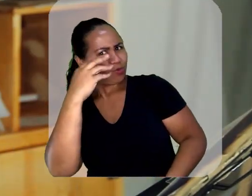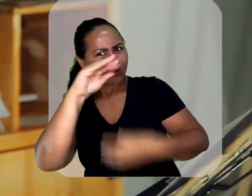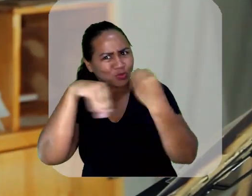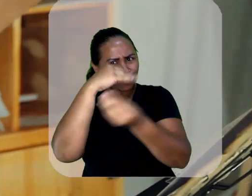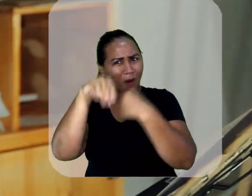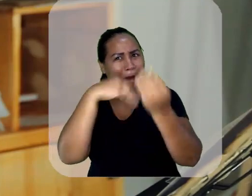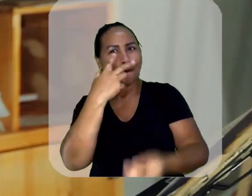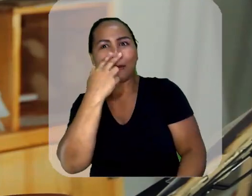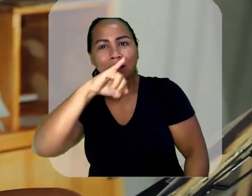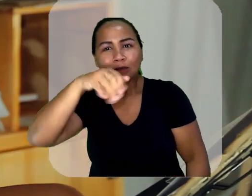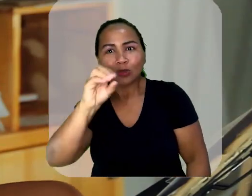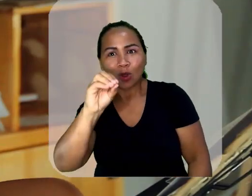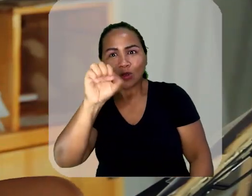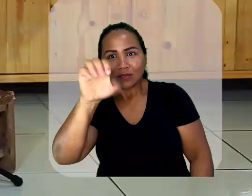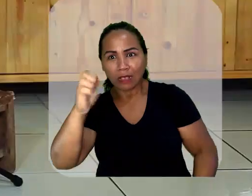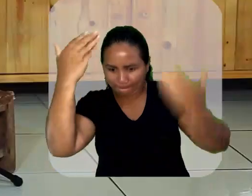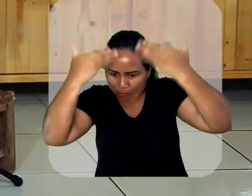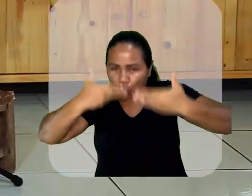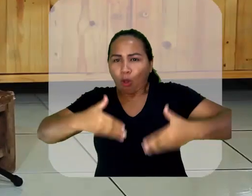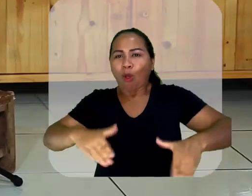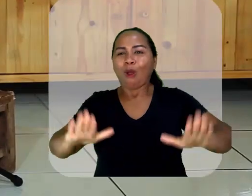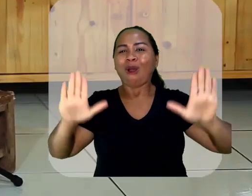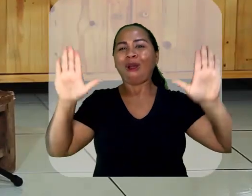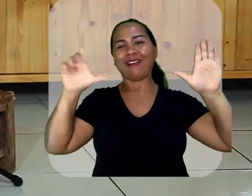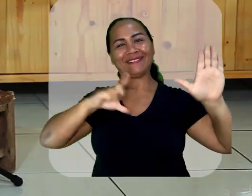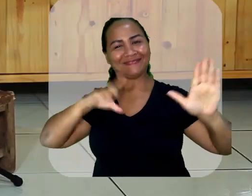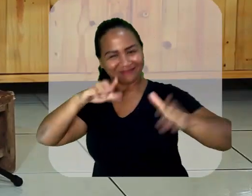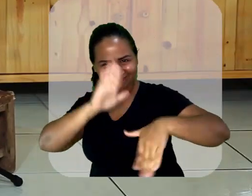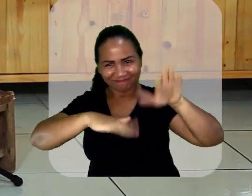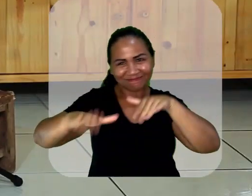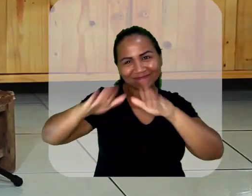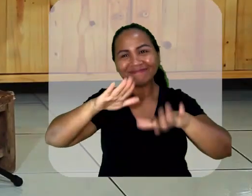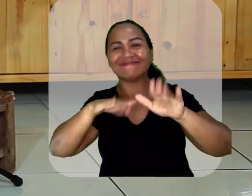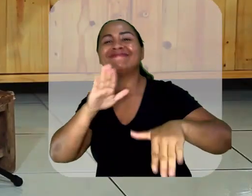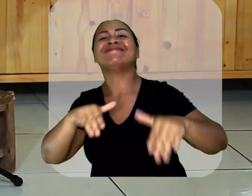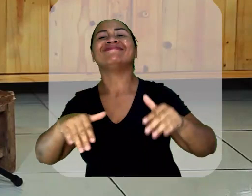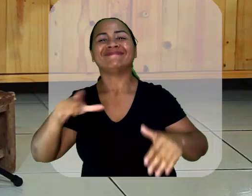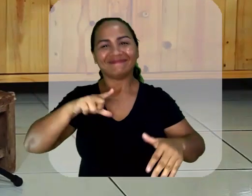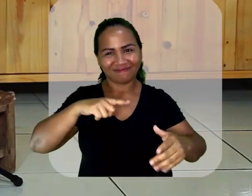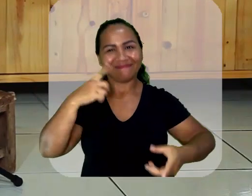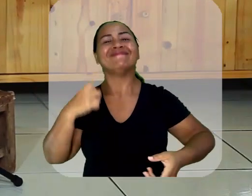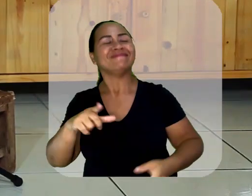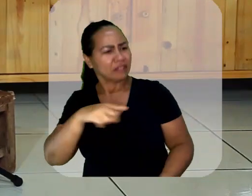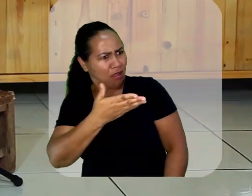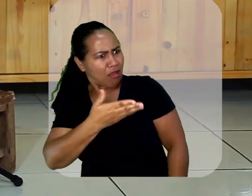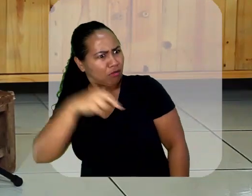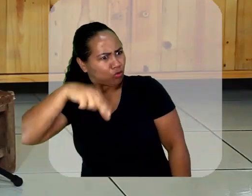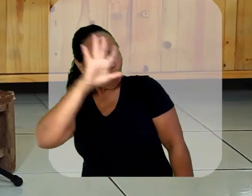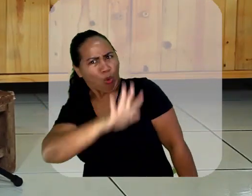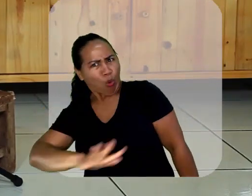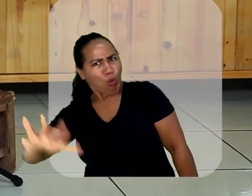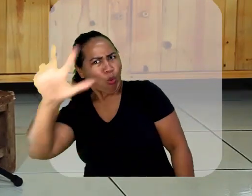da cabeça até os pés, bem maracatuizado. Tens a